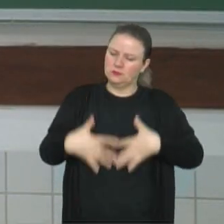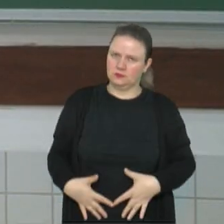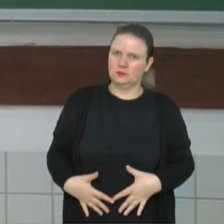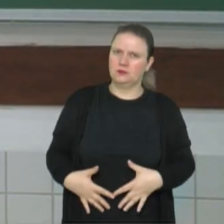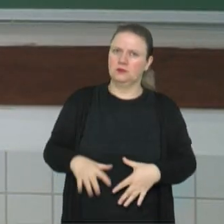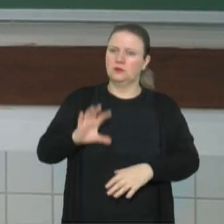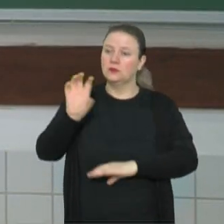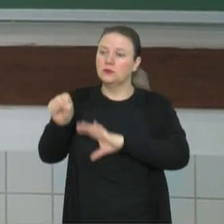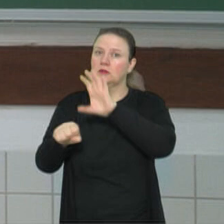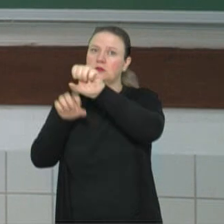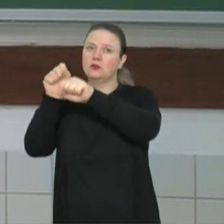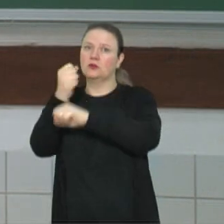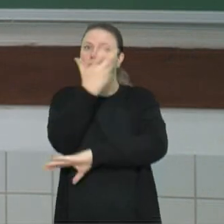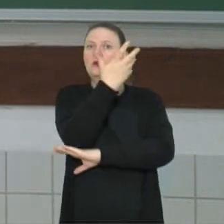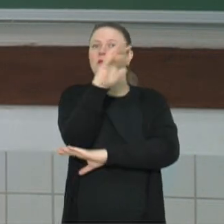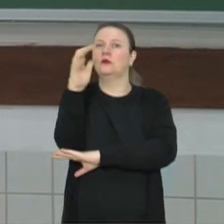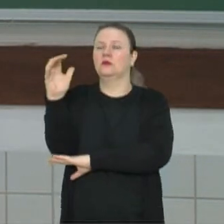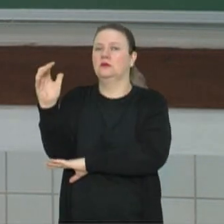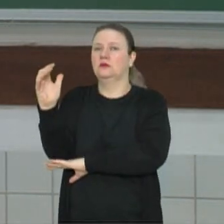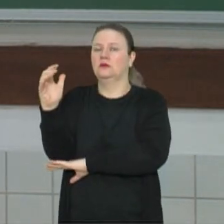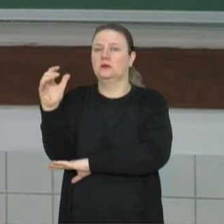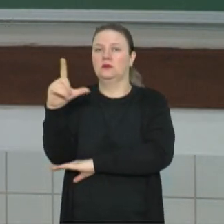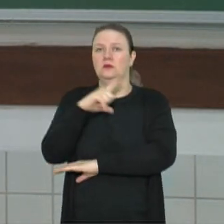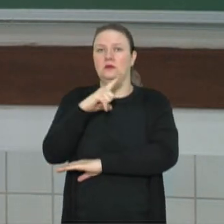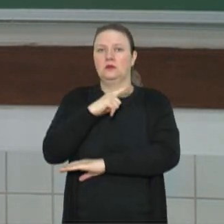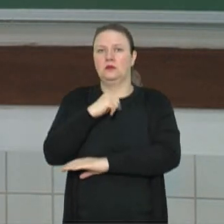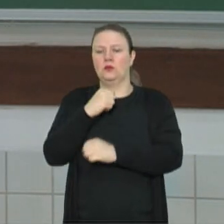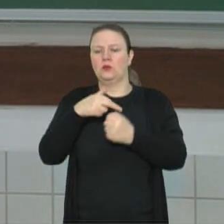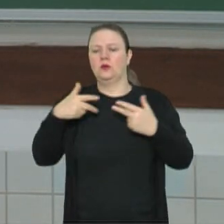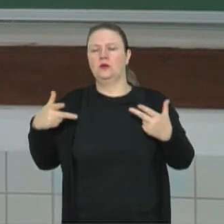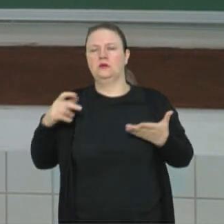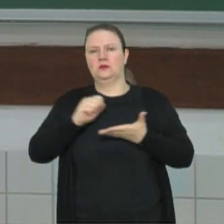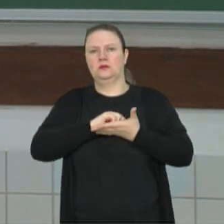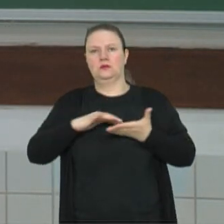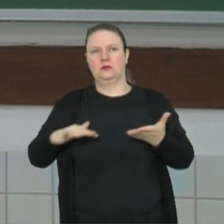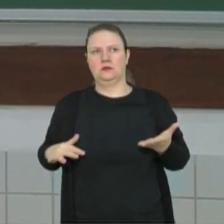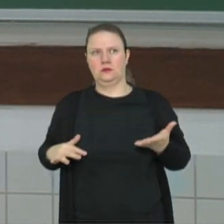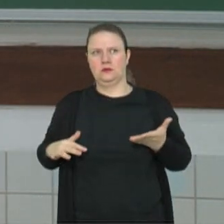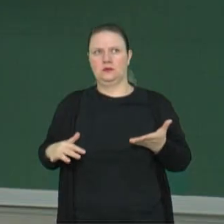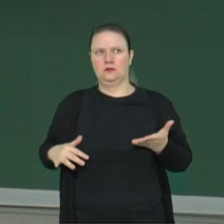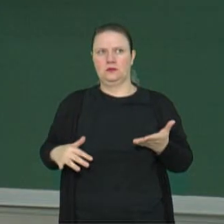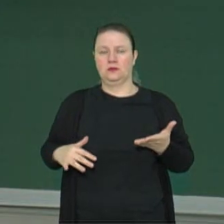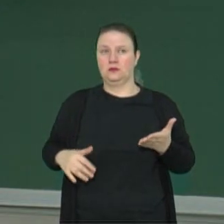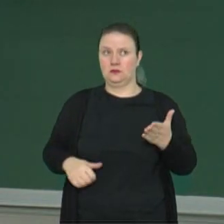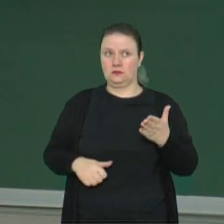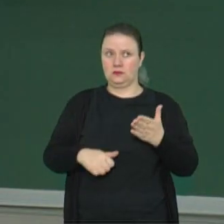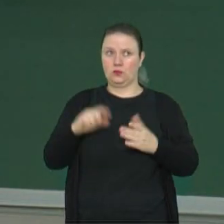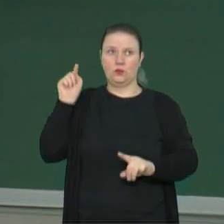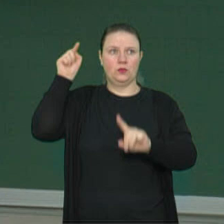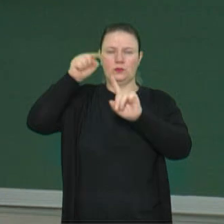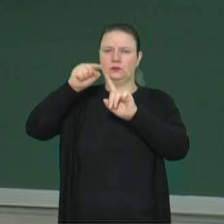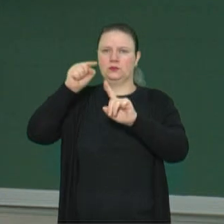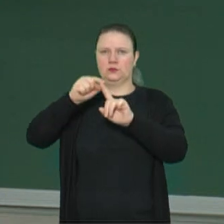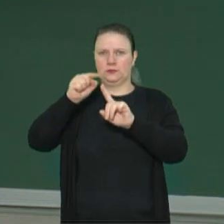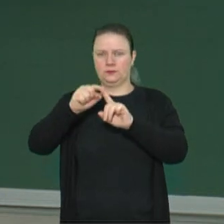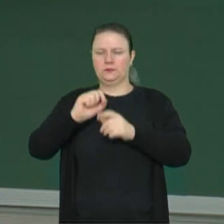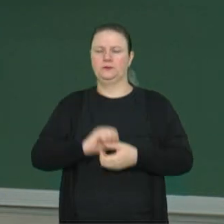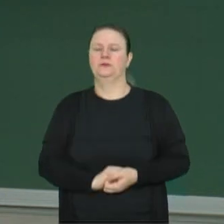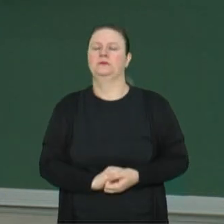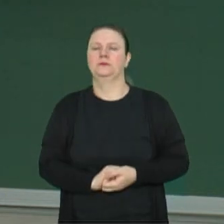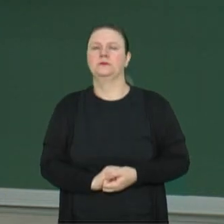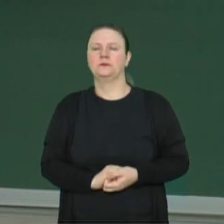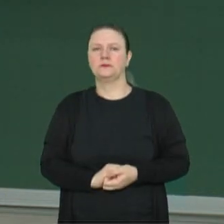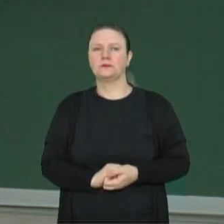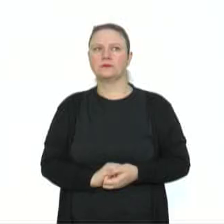da escalada ao ar livre, então temos algumas atividades aqui. Temos o seguinte, atividade objetiva, né? Só marcar lá a